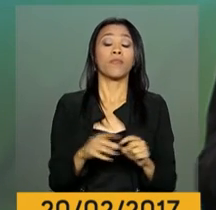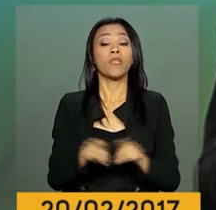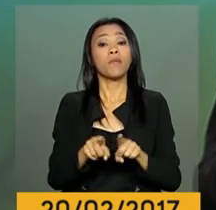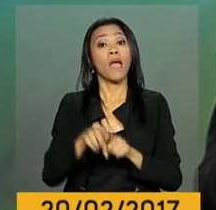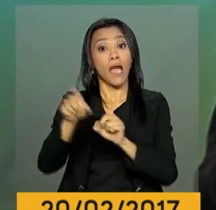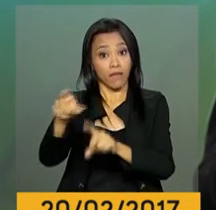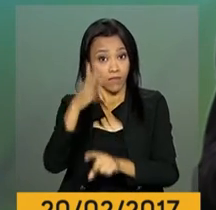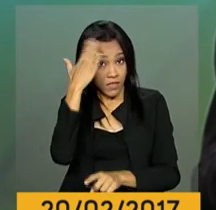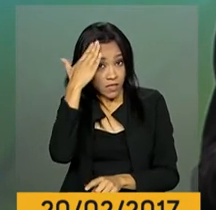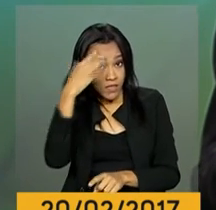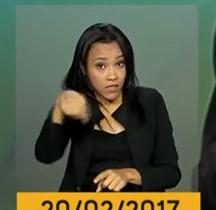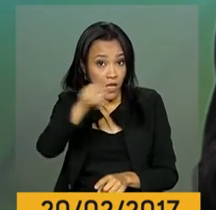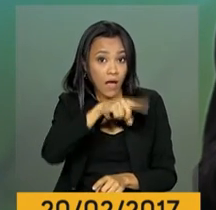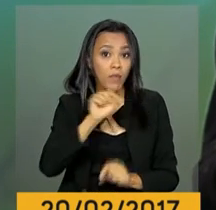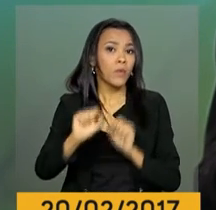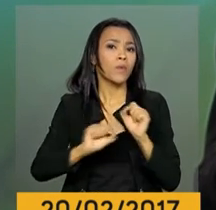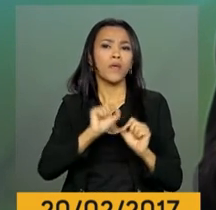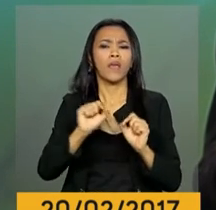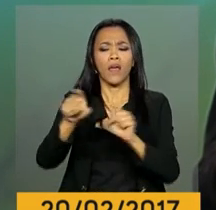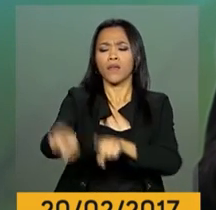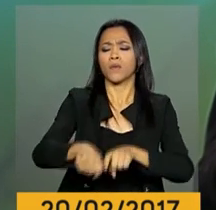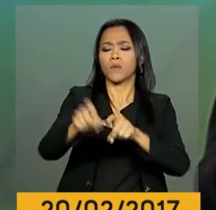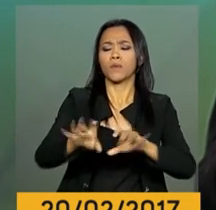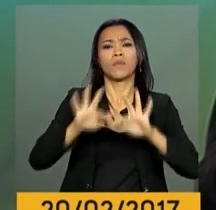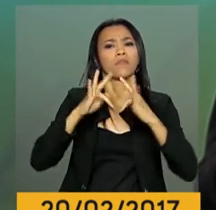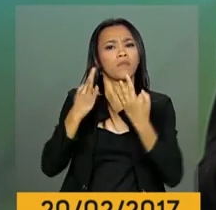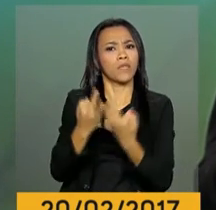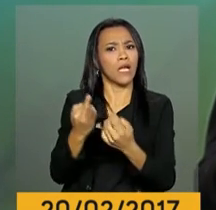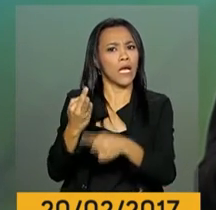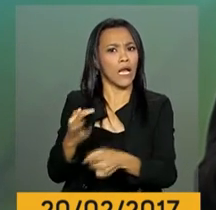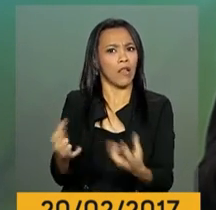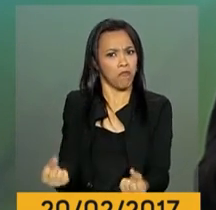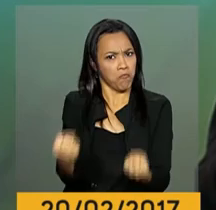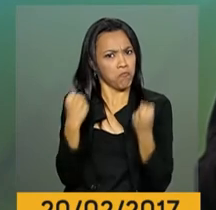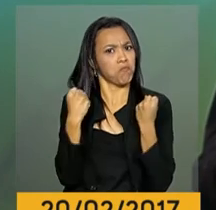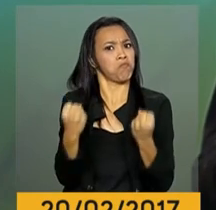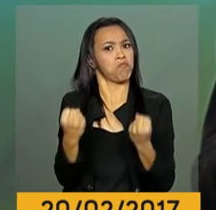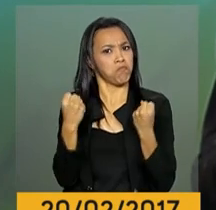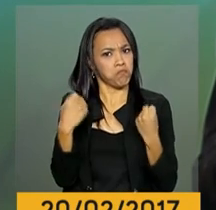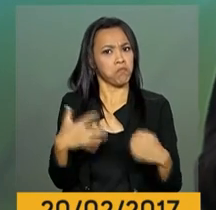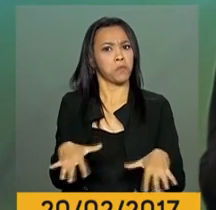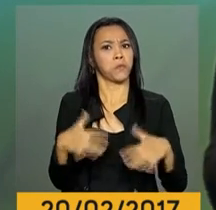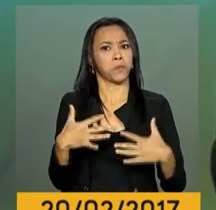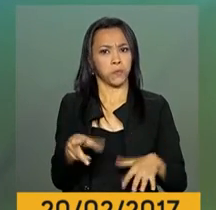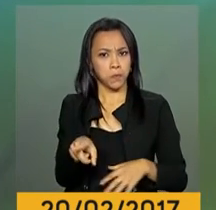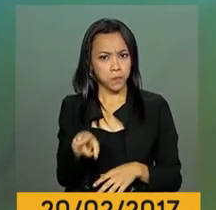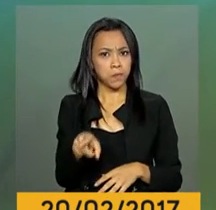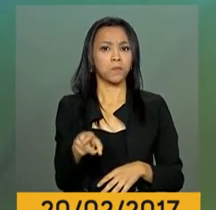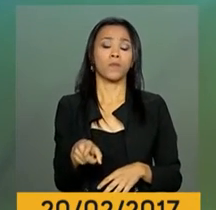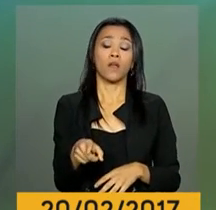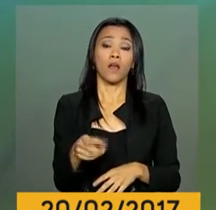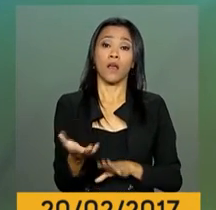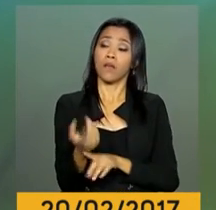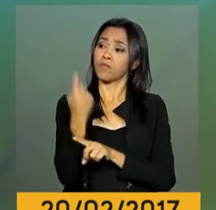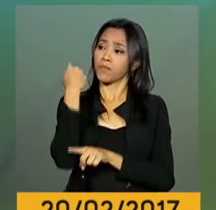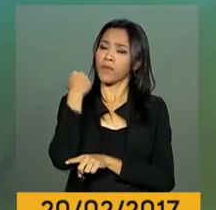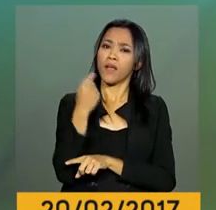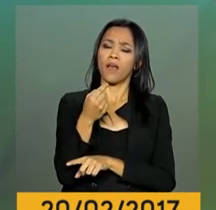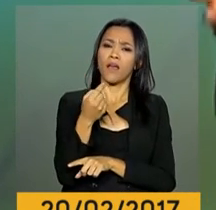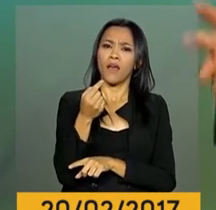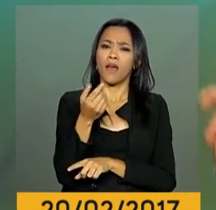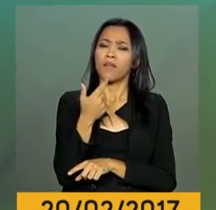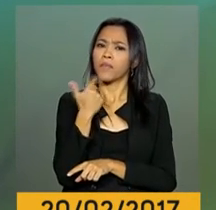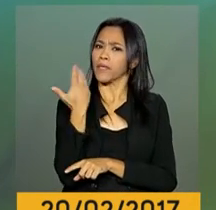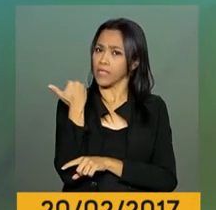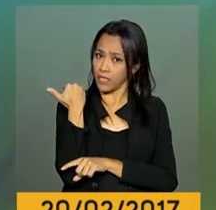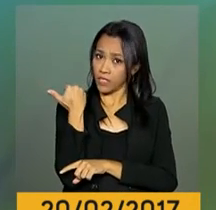Vocês sabem que a agricultura familiar é interessante, produz um efeito extraordinário. Muito recentemente, governador, era interessante, o agricultor